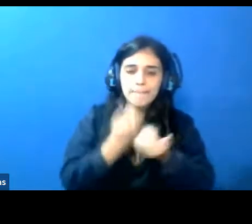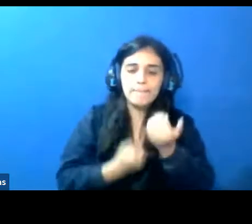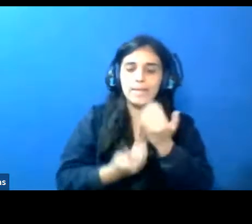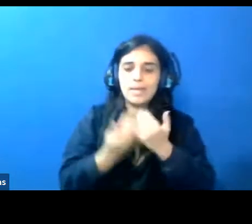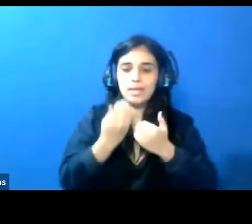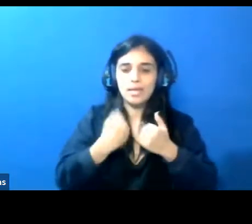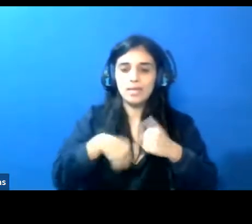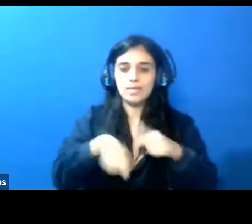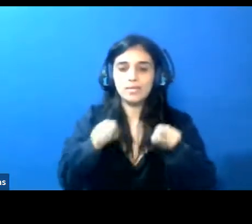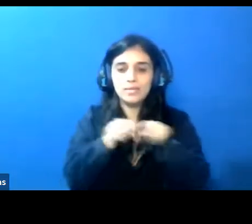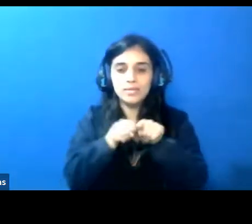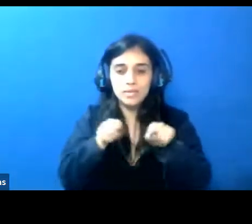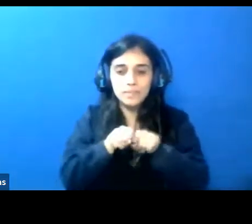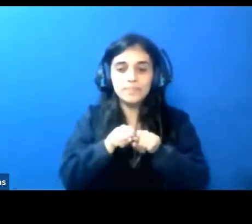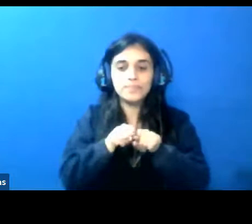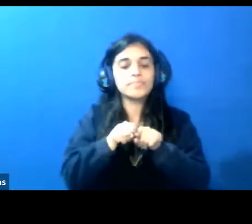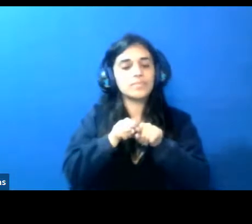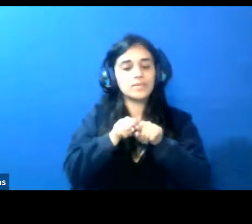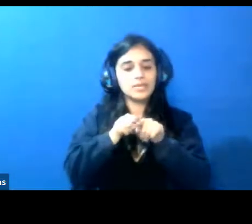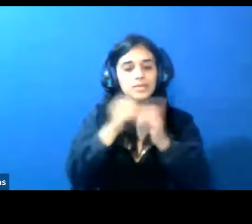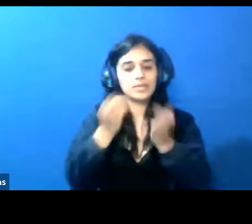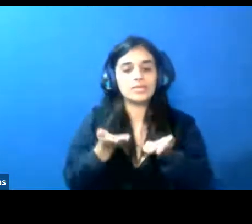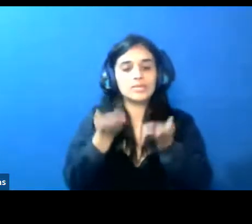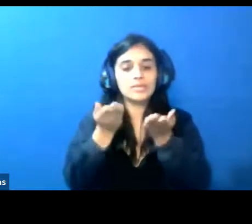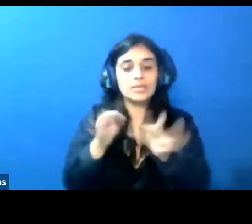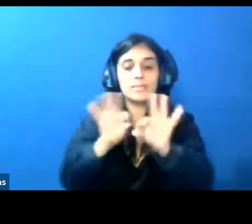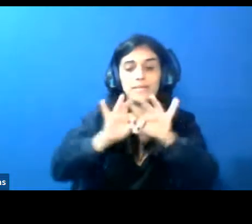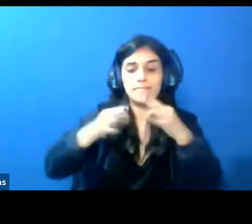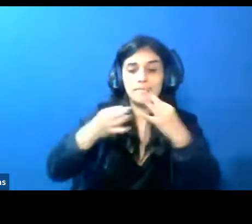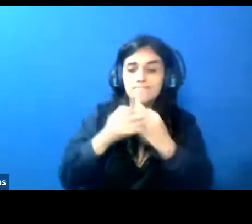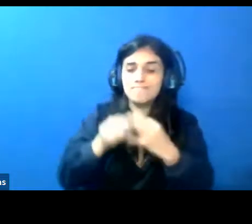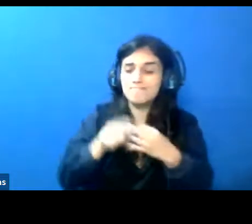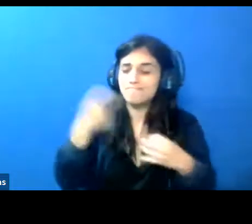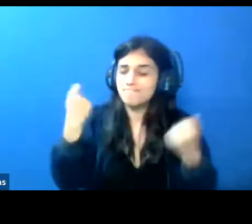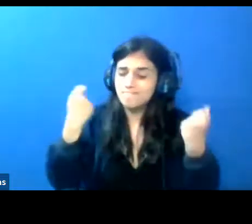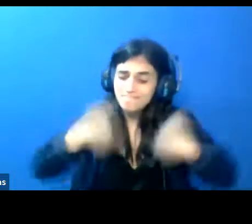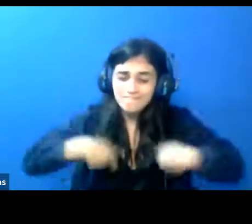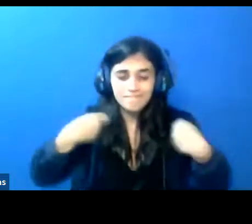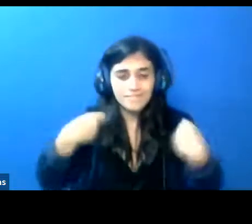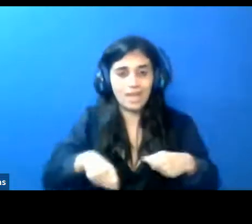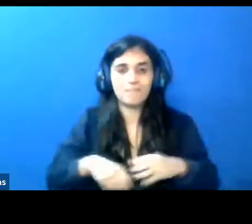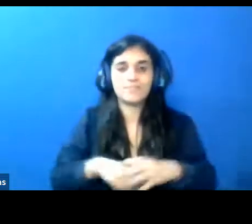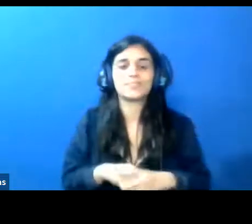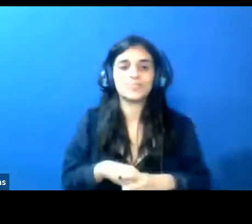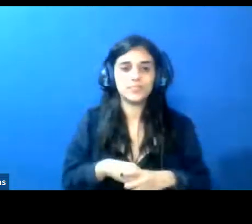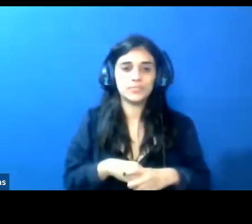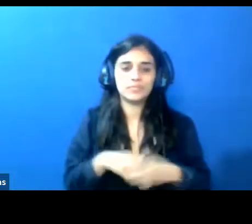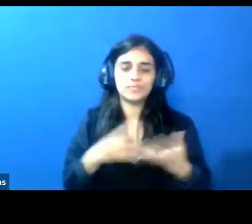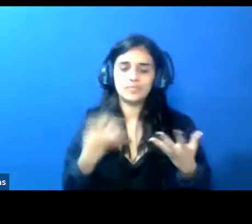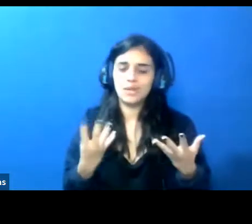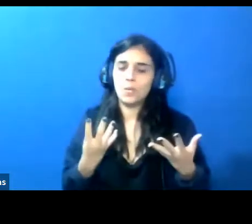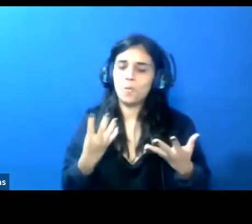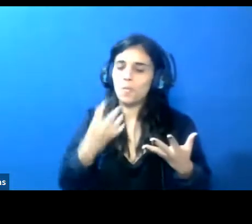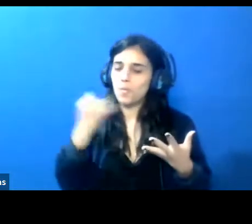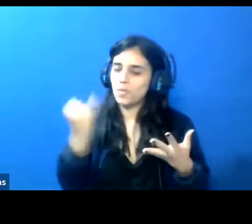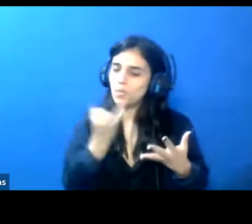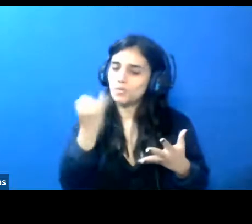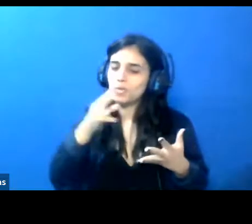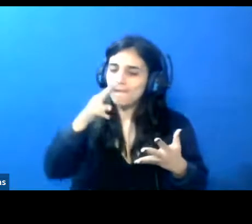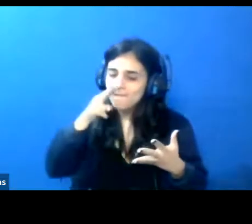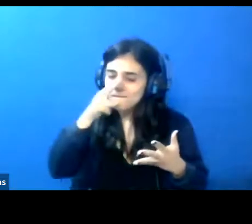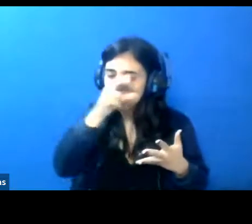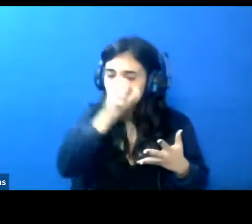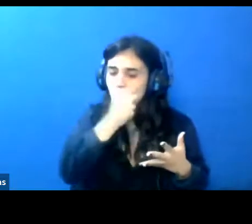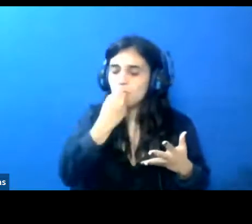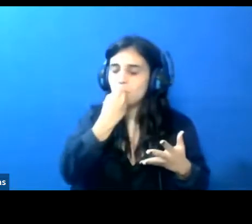de cestas para as famílias que estavam precisando naquele momento. Então, isso foi muito marcante e muito forte